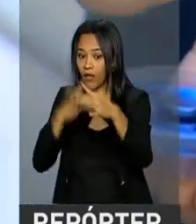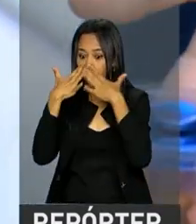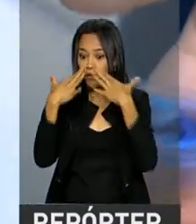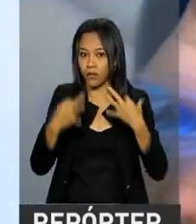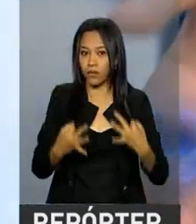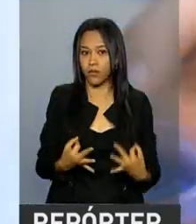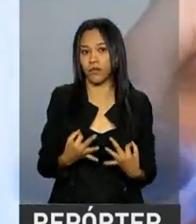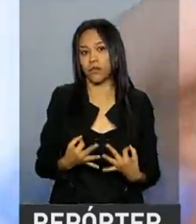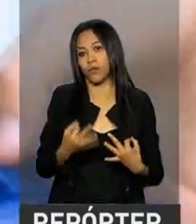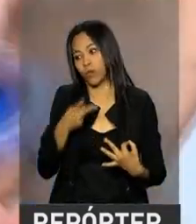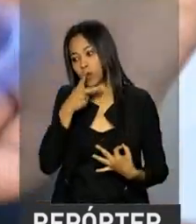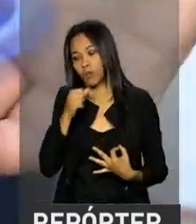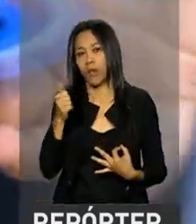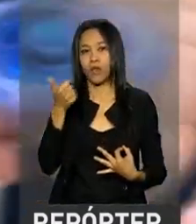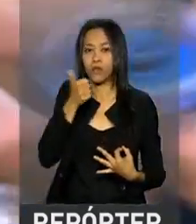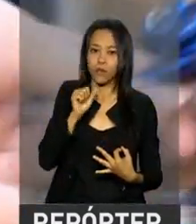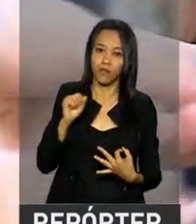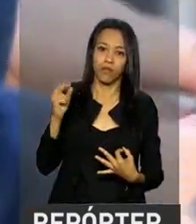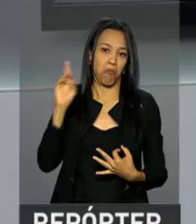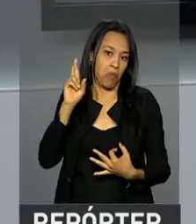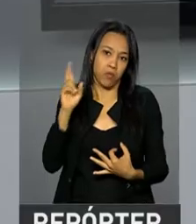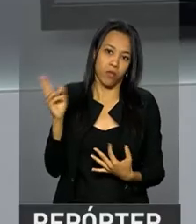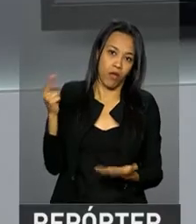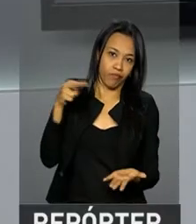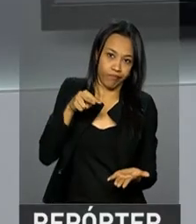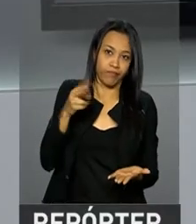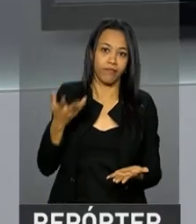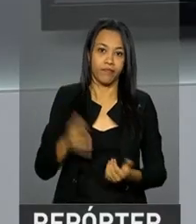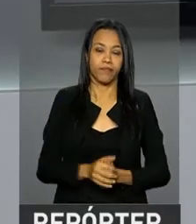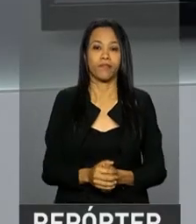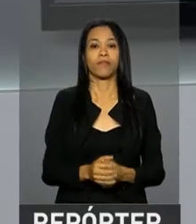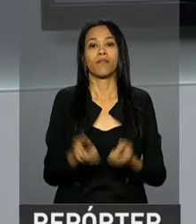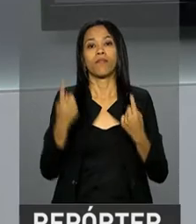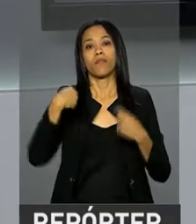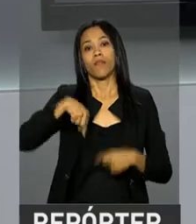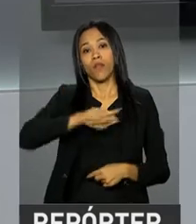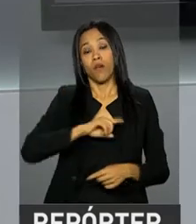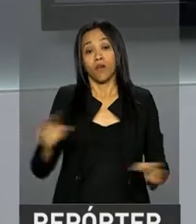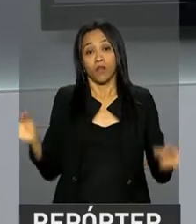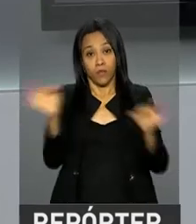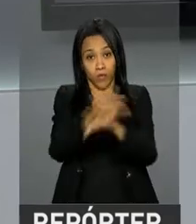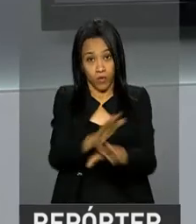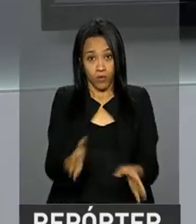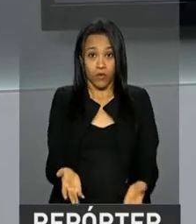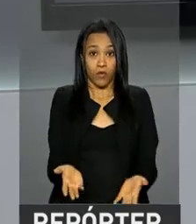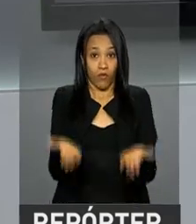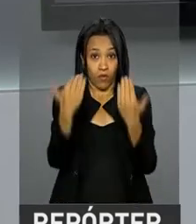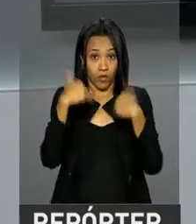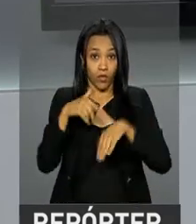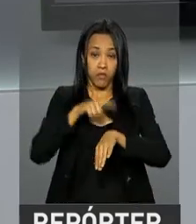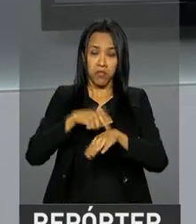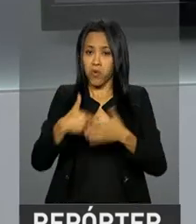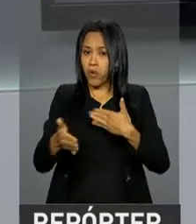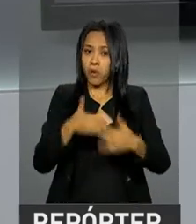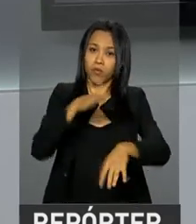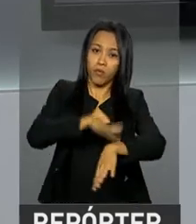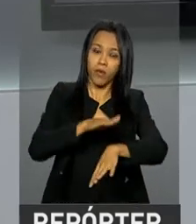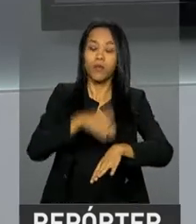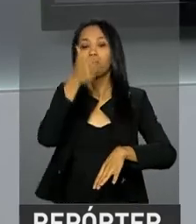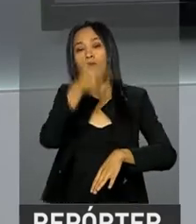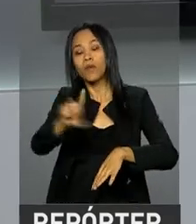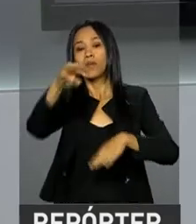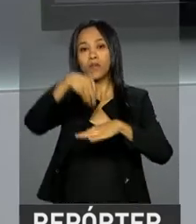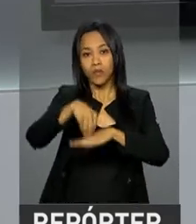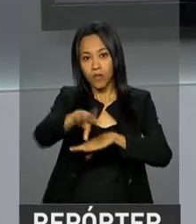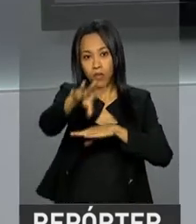atenção dos pais e responsáveis. O repórter NBR fica por aqui. Voltamos a qualquer momento com